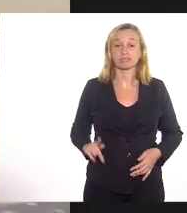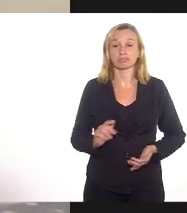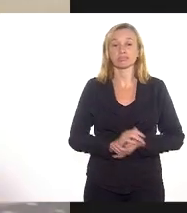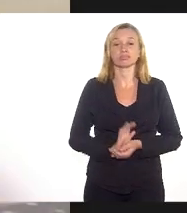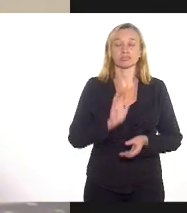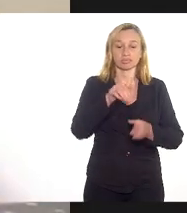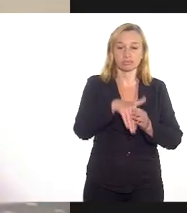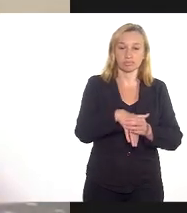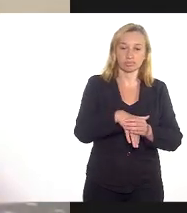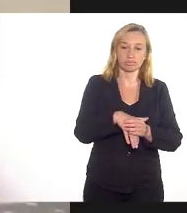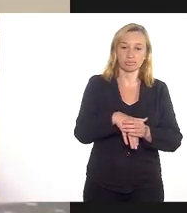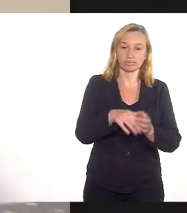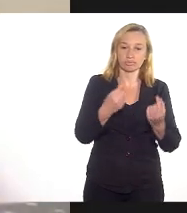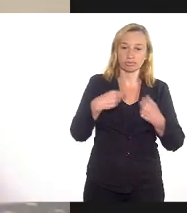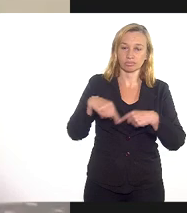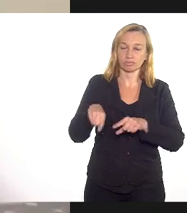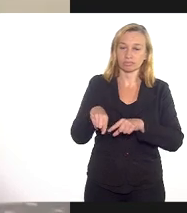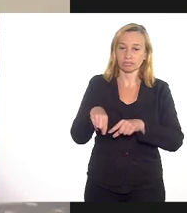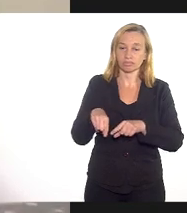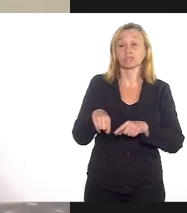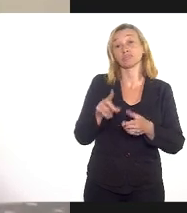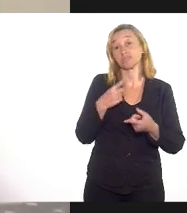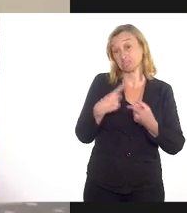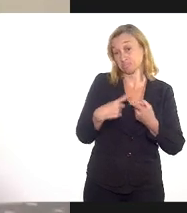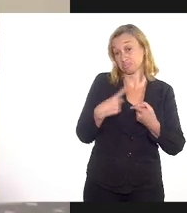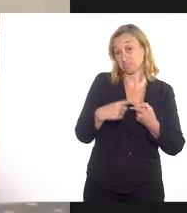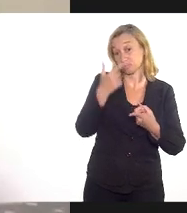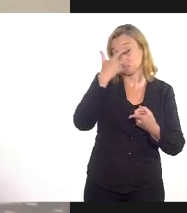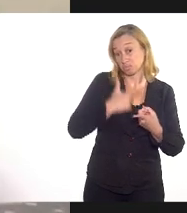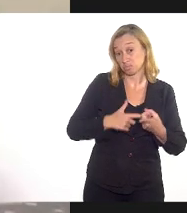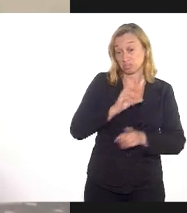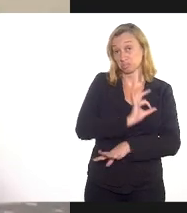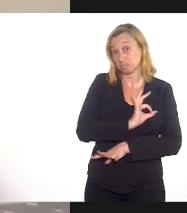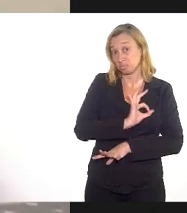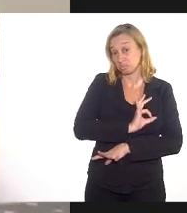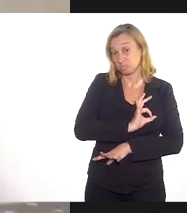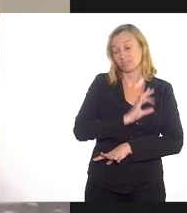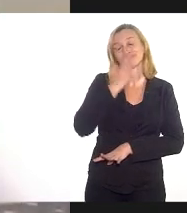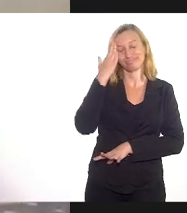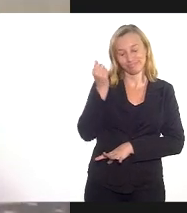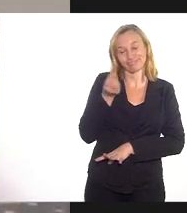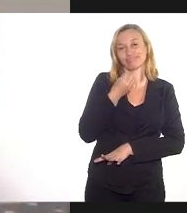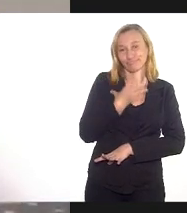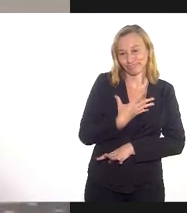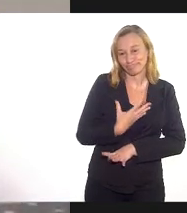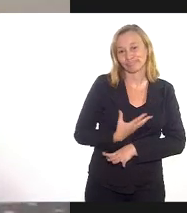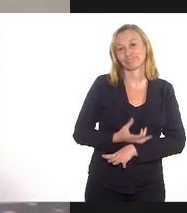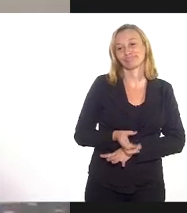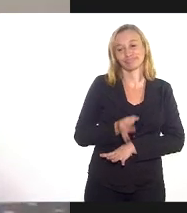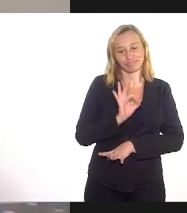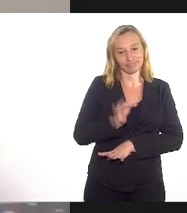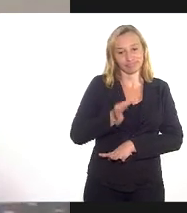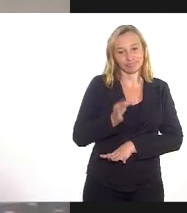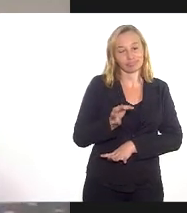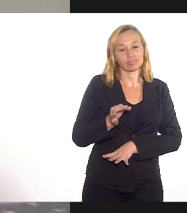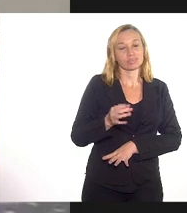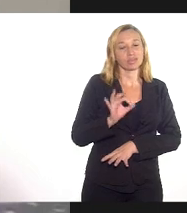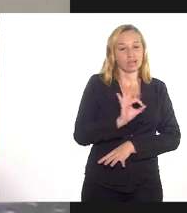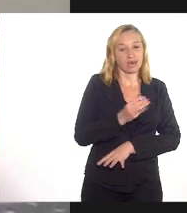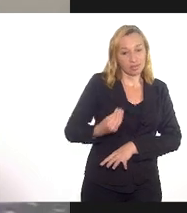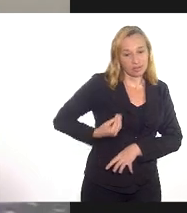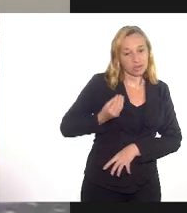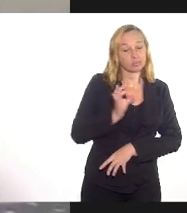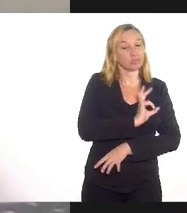nosso voto contrário, até mesmo porque sou policial e sei muito bem, com propriedade, o que o policial passa no seu dia a